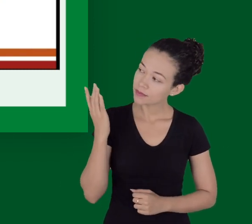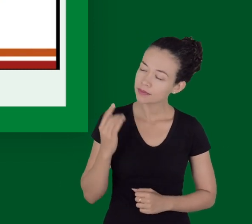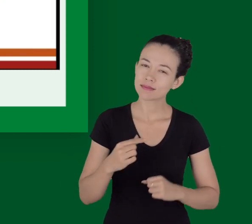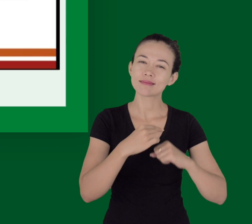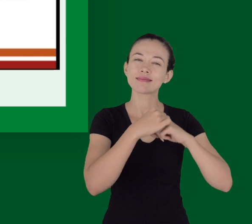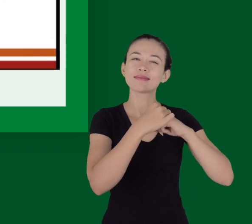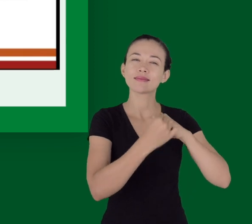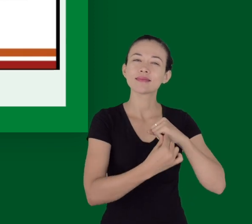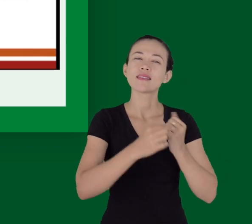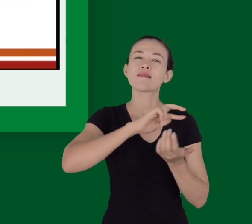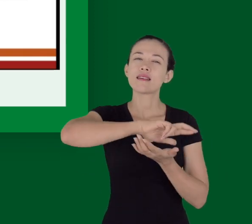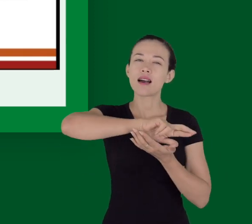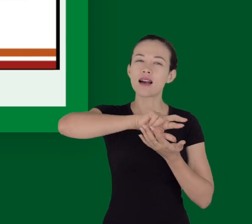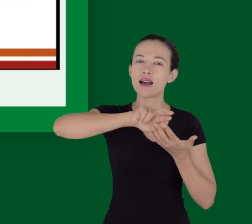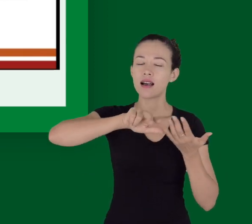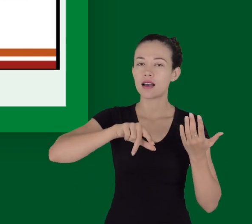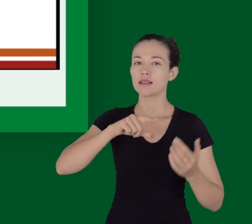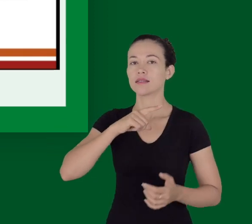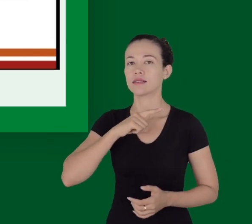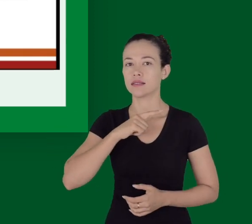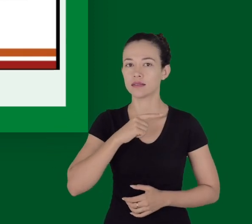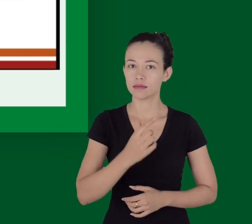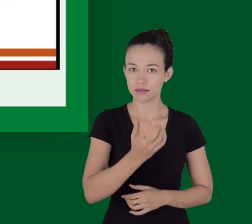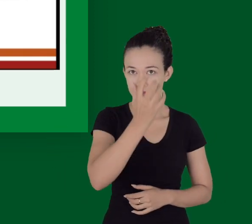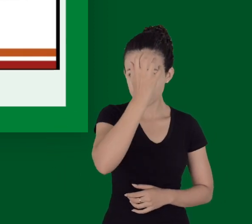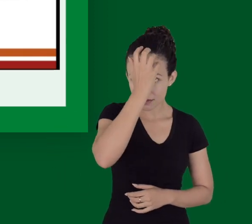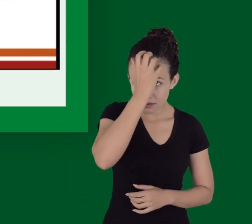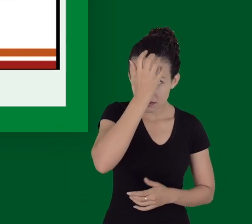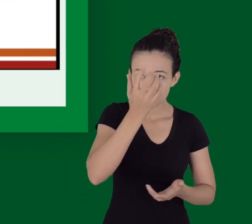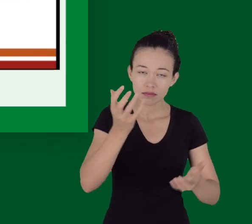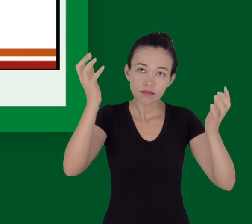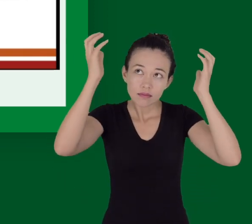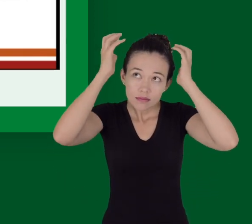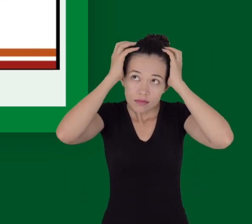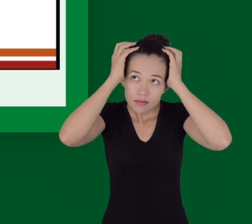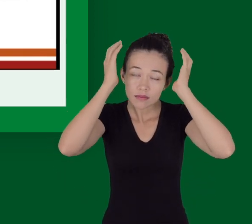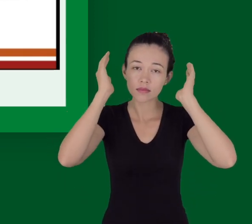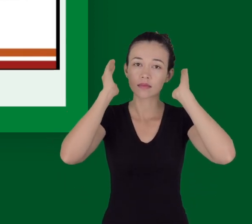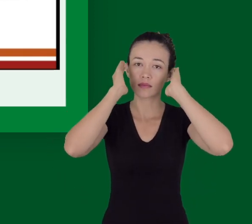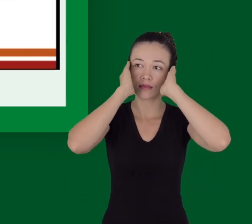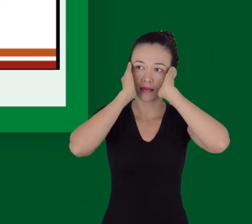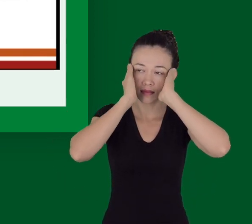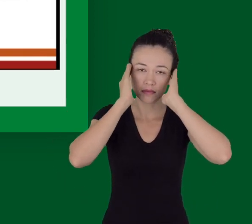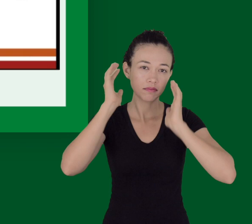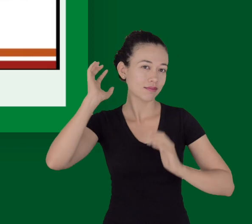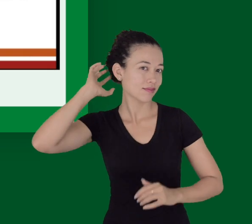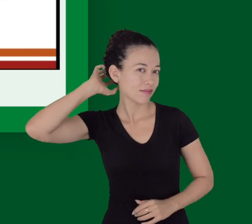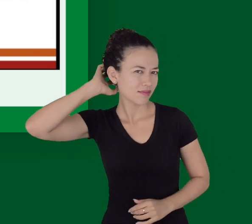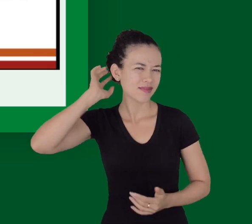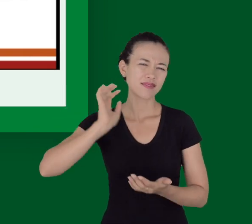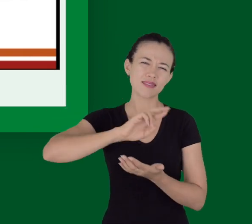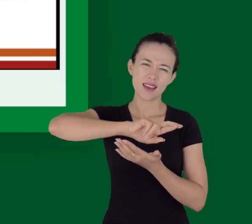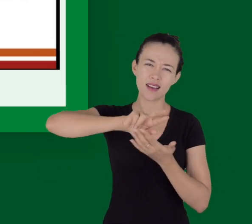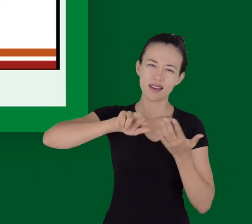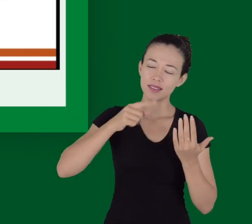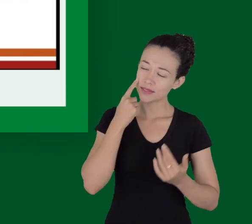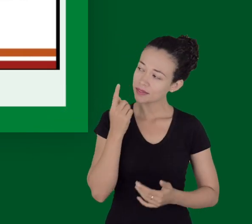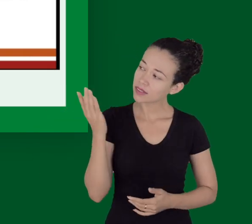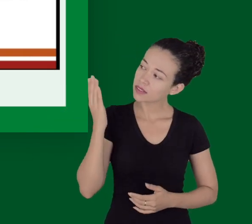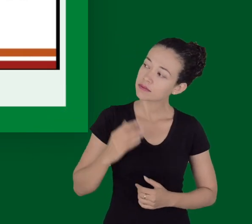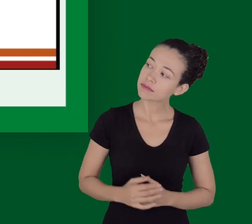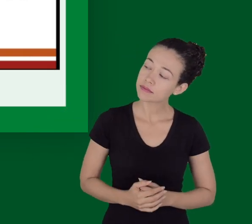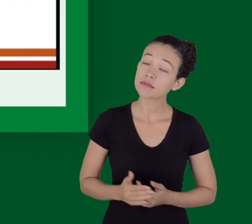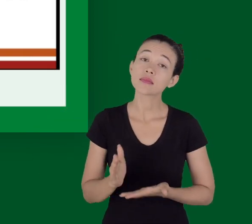gente poder revisar rapidamente, a gente tem essas áreas: a área frontal, que é responsável pelas funções de coordenação, as